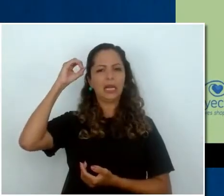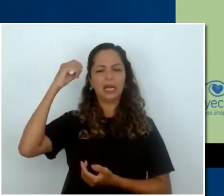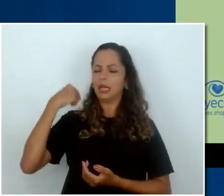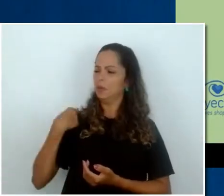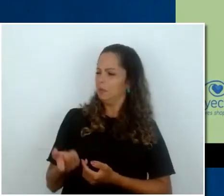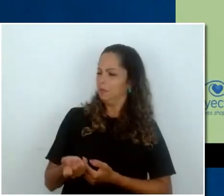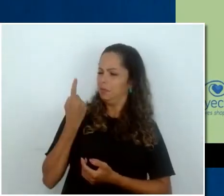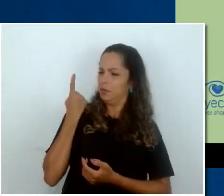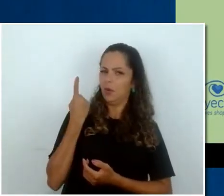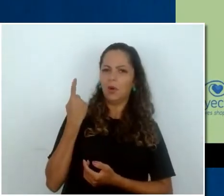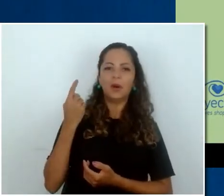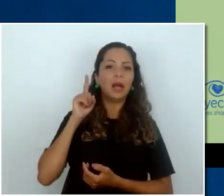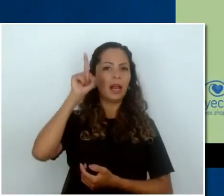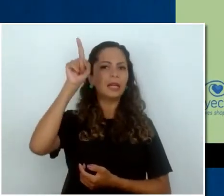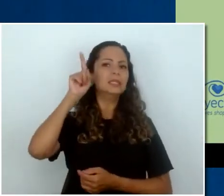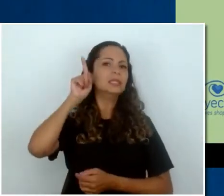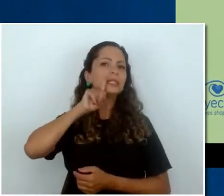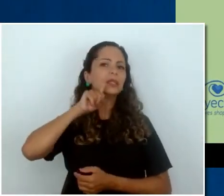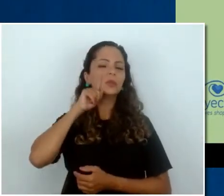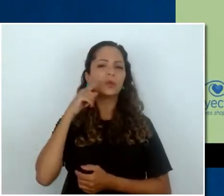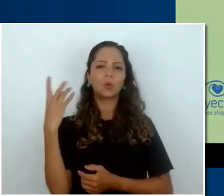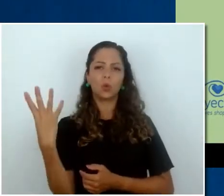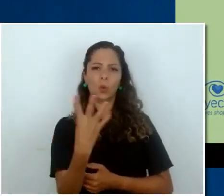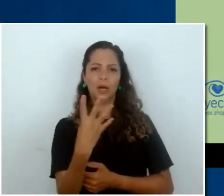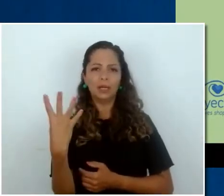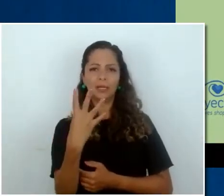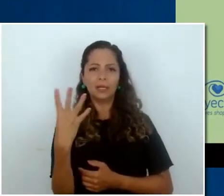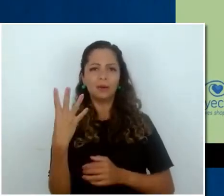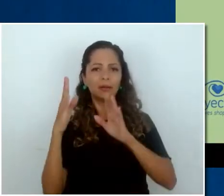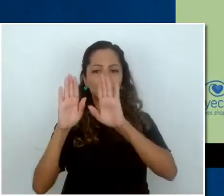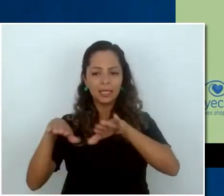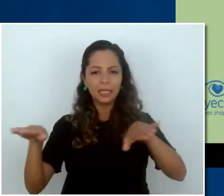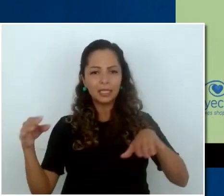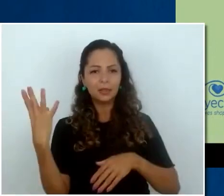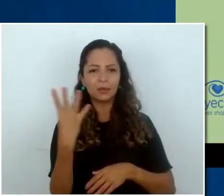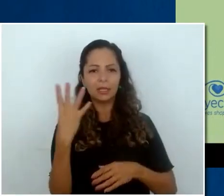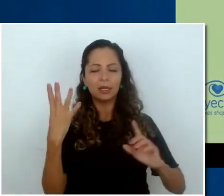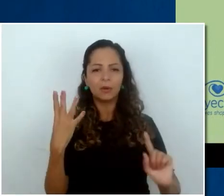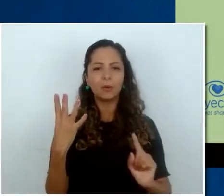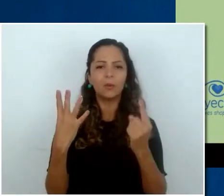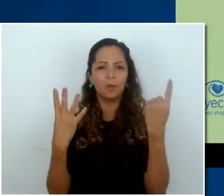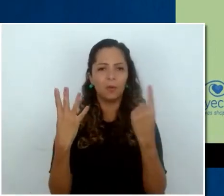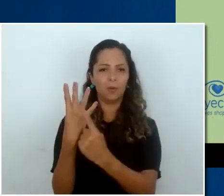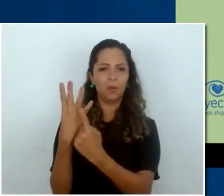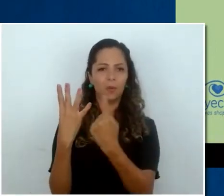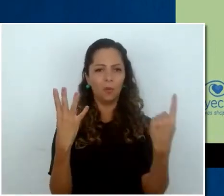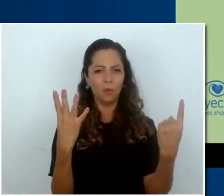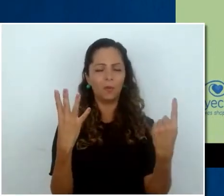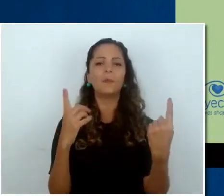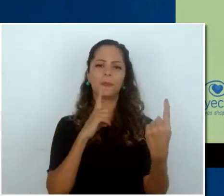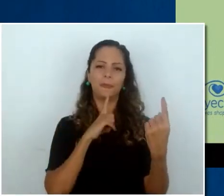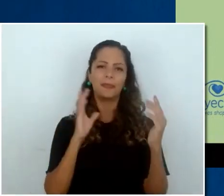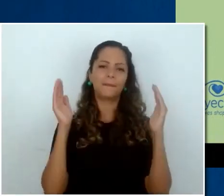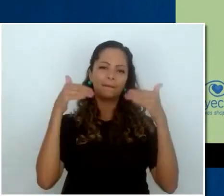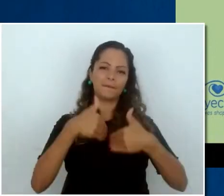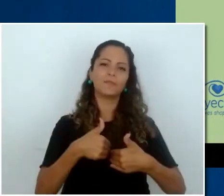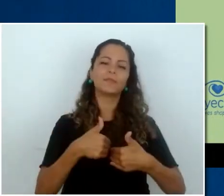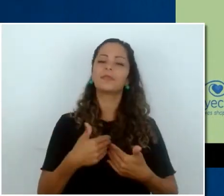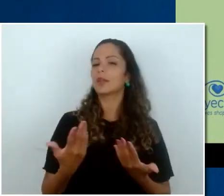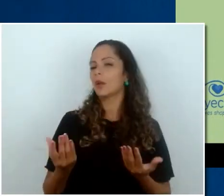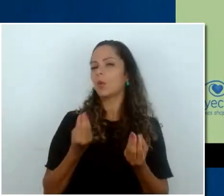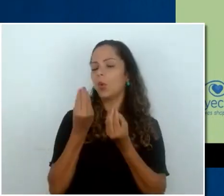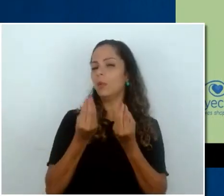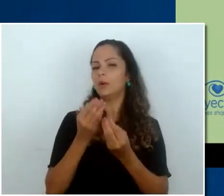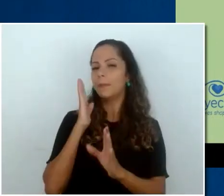Estados Unidos? Bom, né, tem algumas possíveis explicações. Né? Uma seria o que a gente chama de falta de atenção diagnóstica, ou seja, sempre